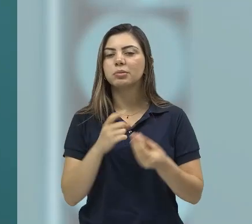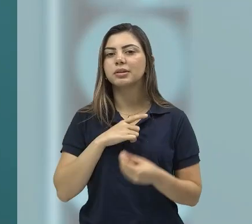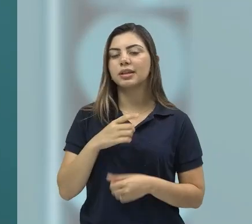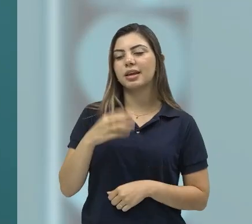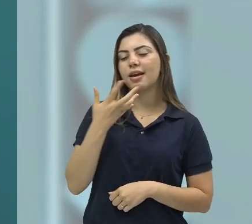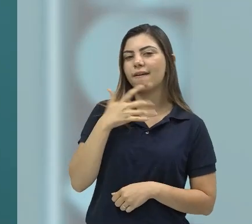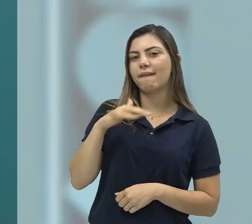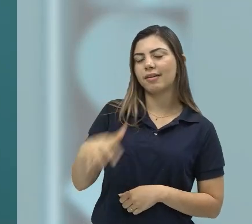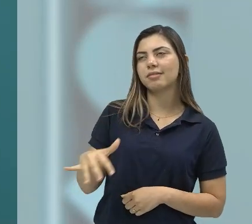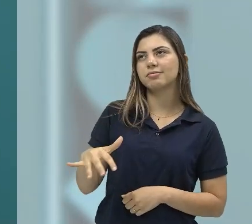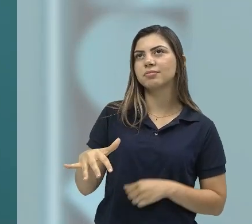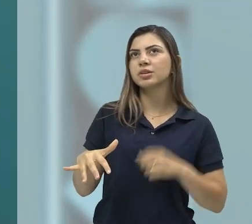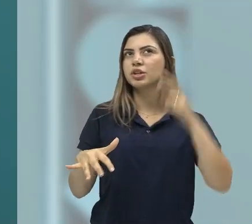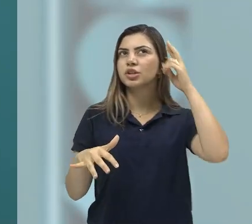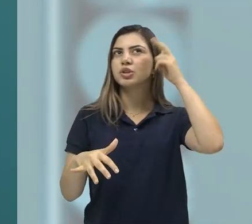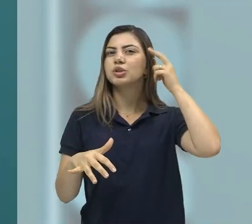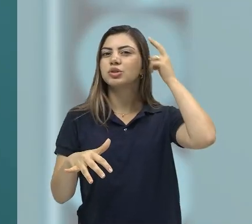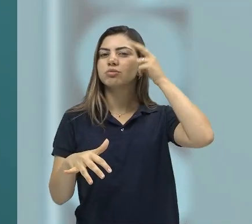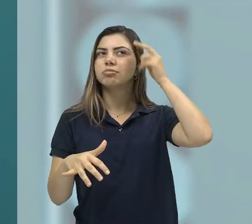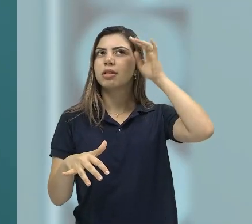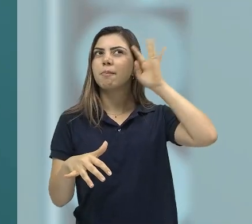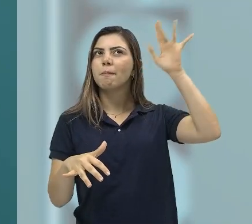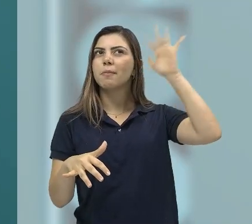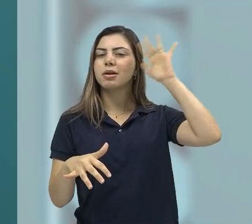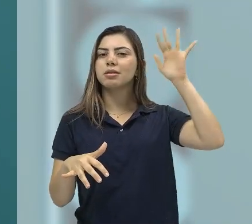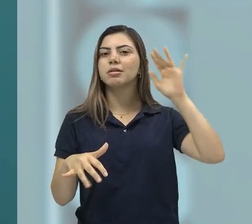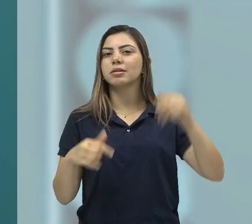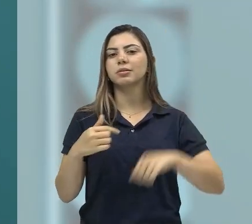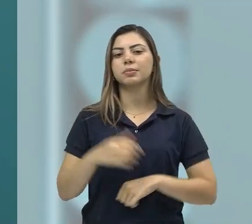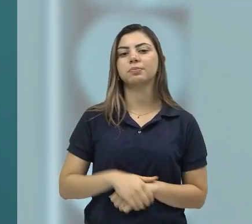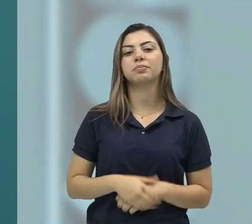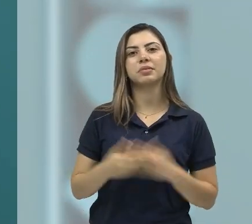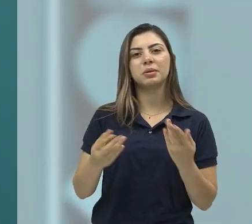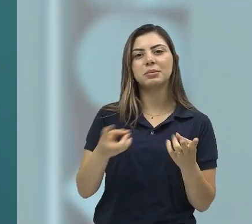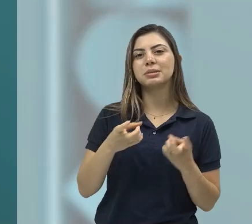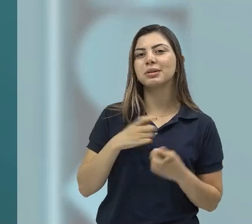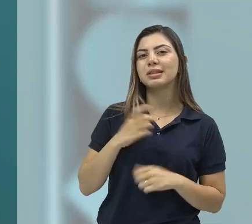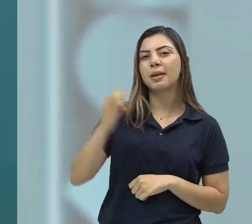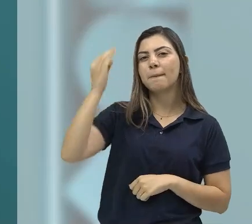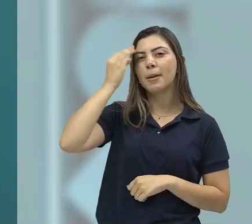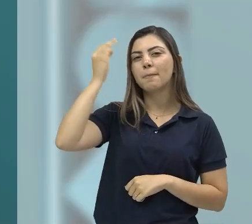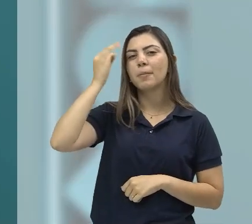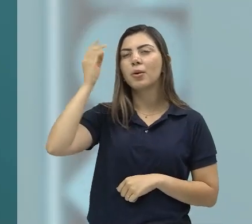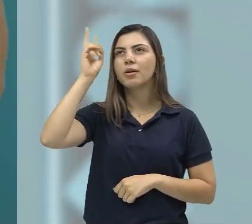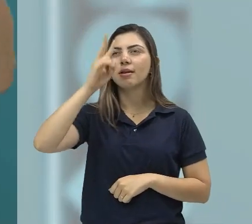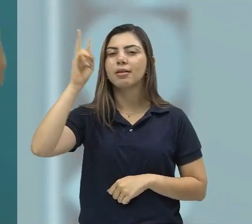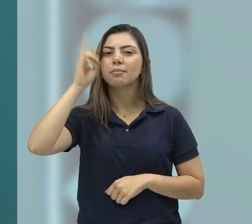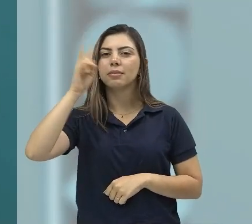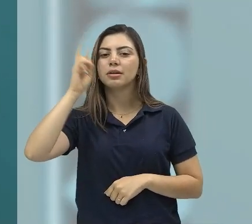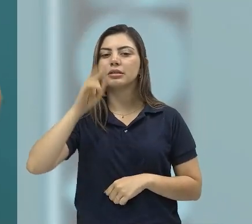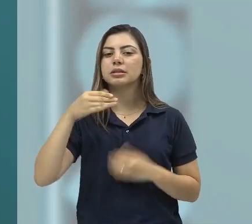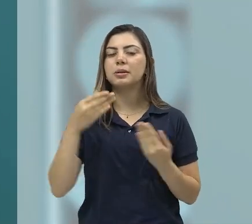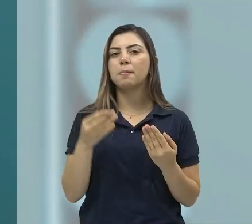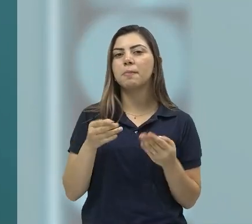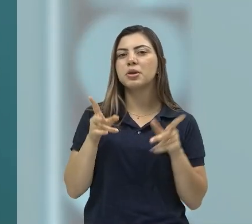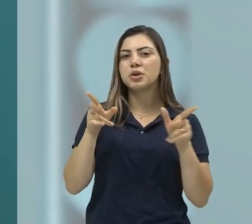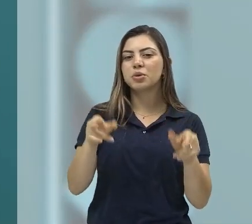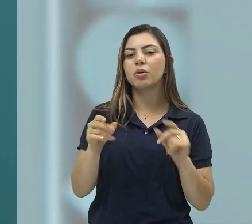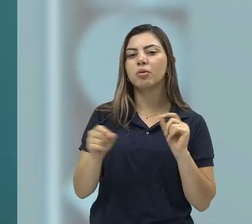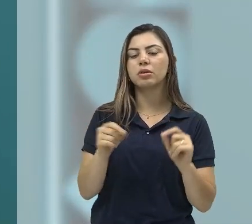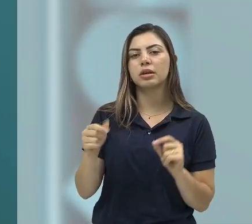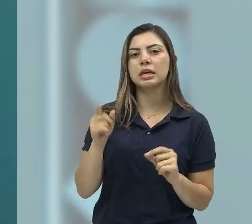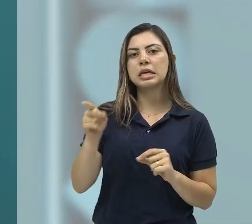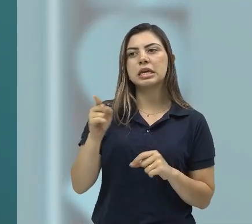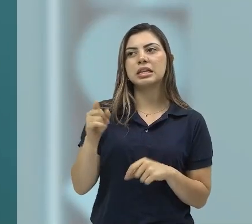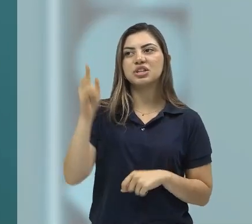maioria das obras de Milton traz essa questão do caráter memorialístico. Às vezes até parece que ele se coloca como se